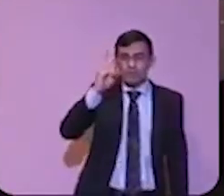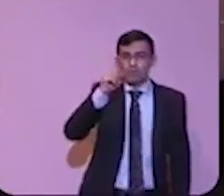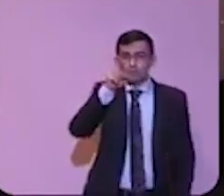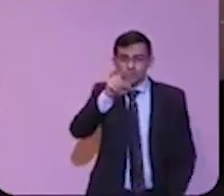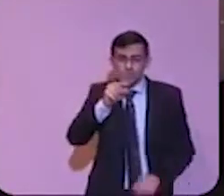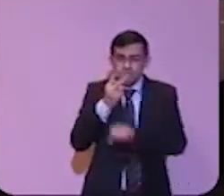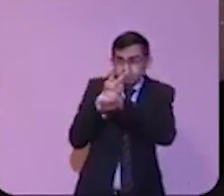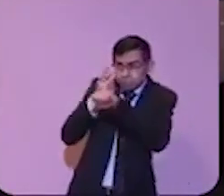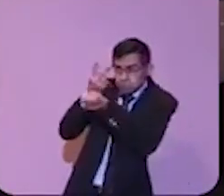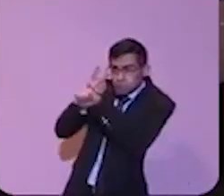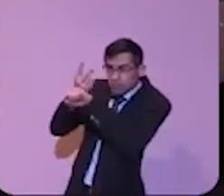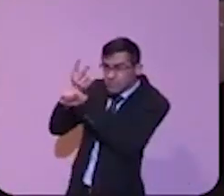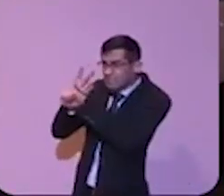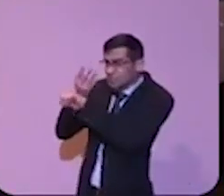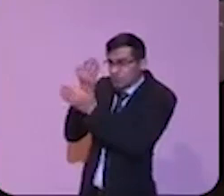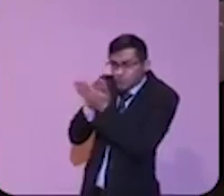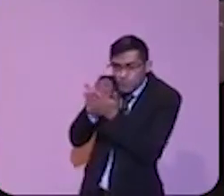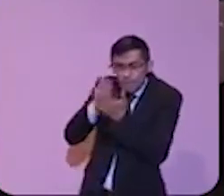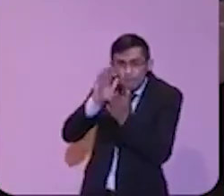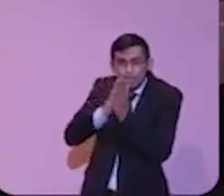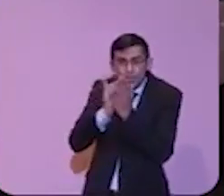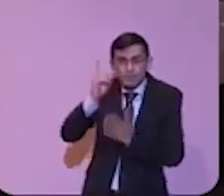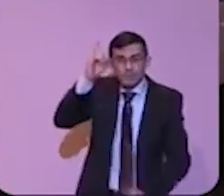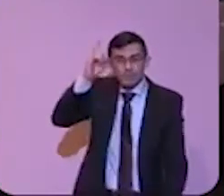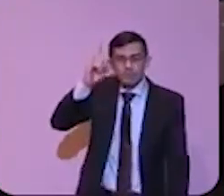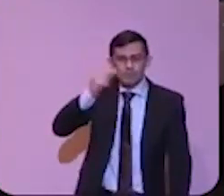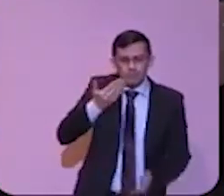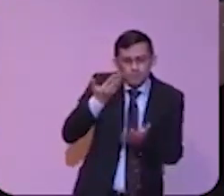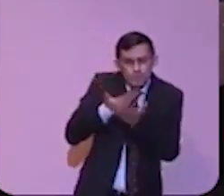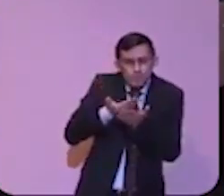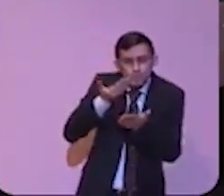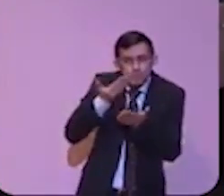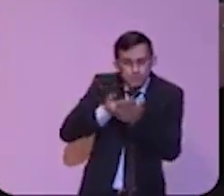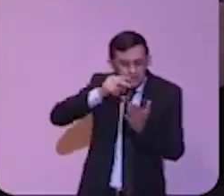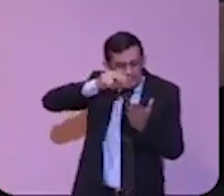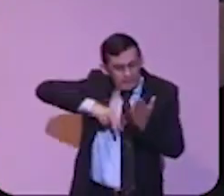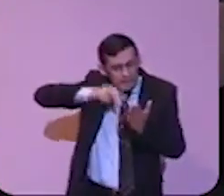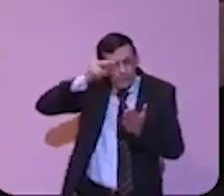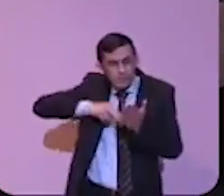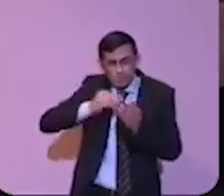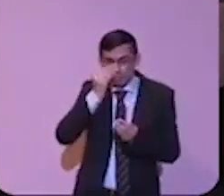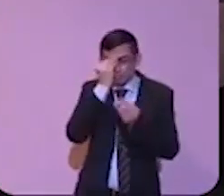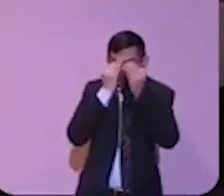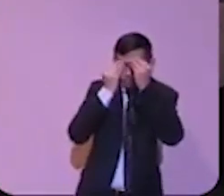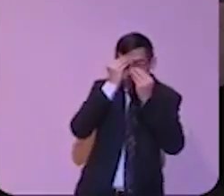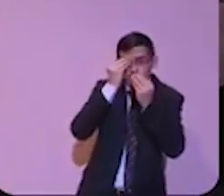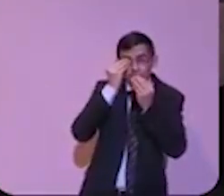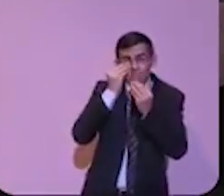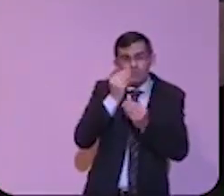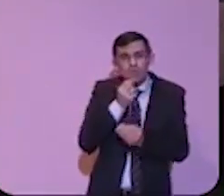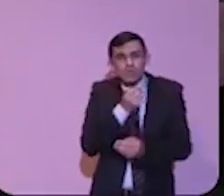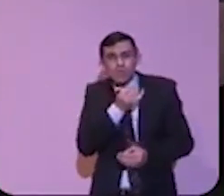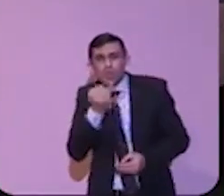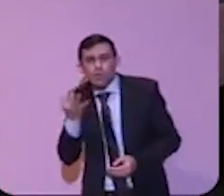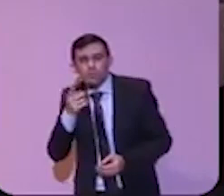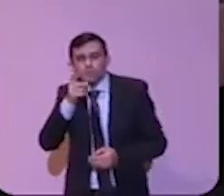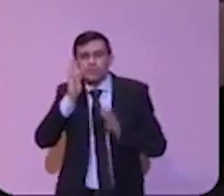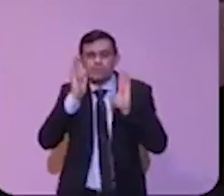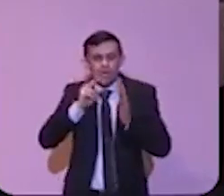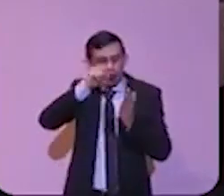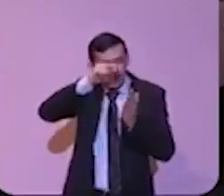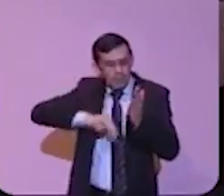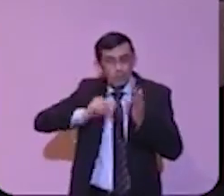está buscando a palavra? Você está estudando a palavra? Quantas vezes você já leu a